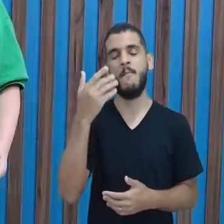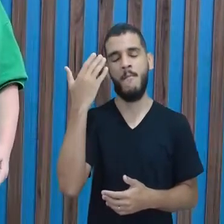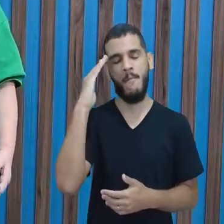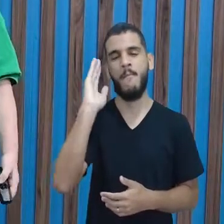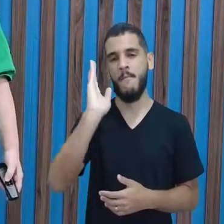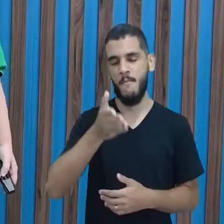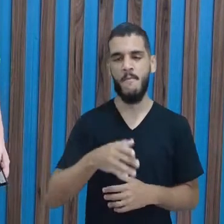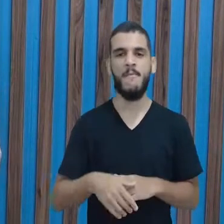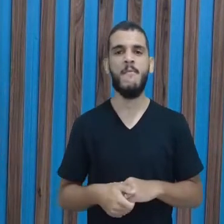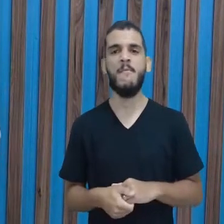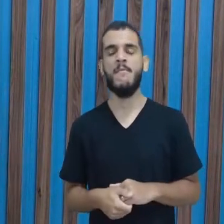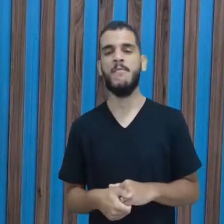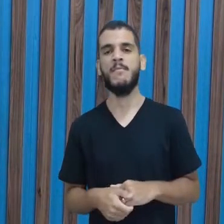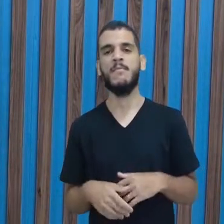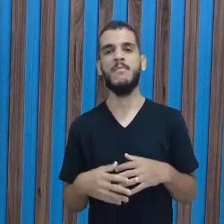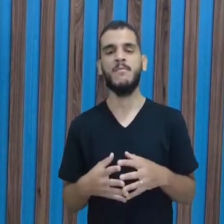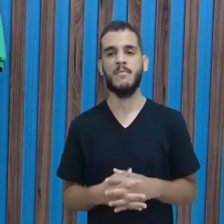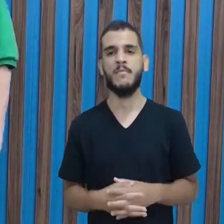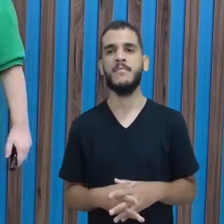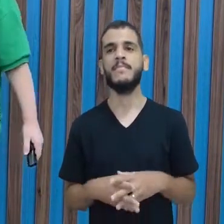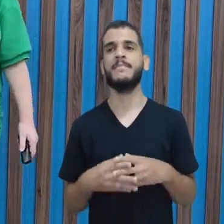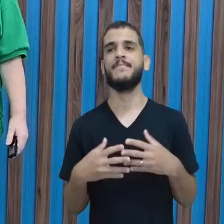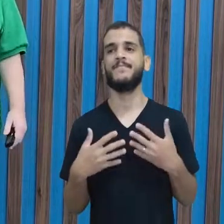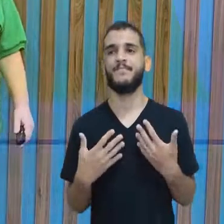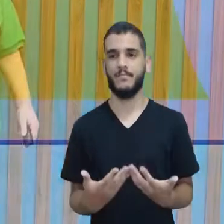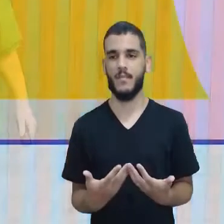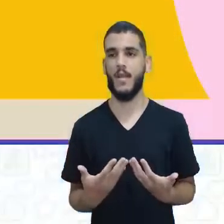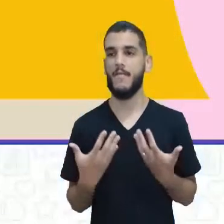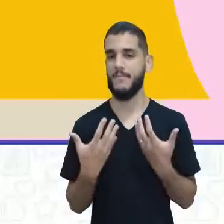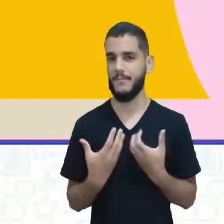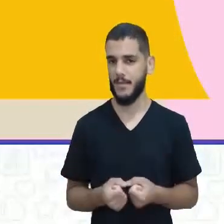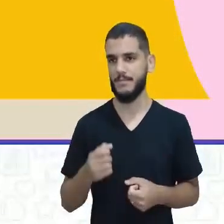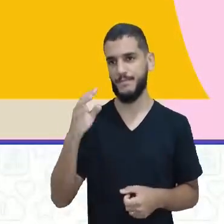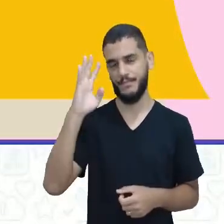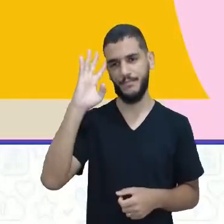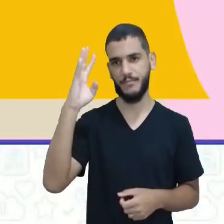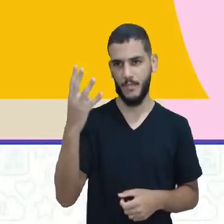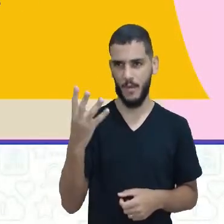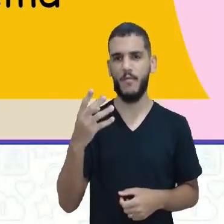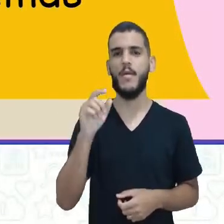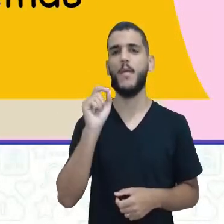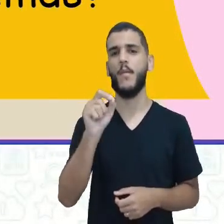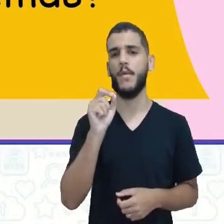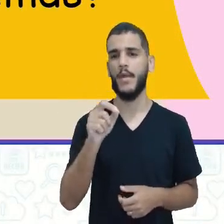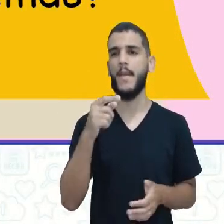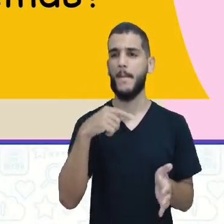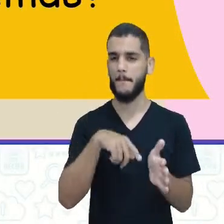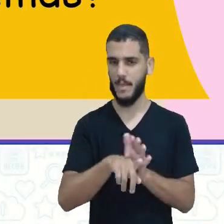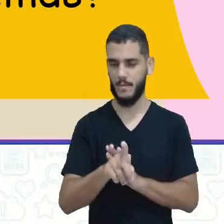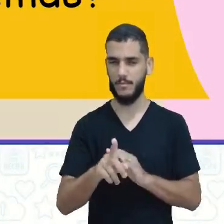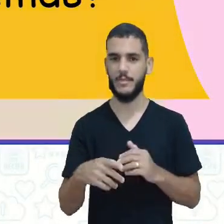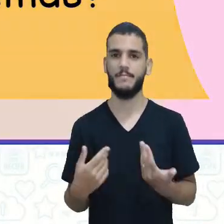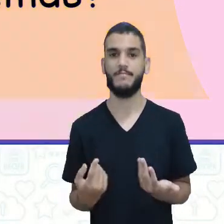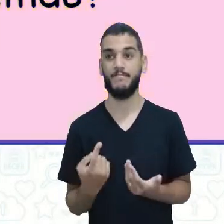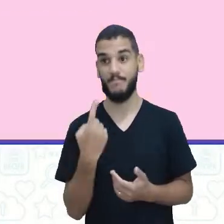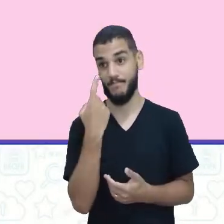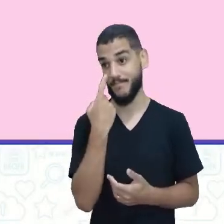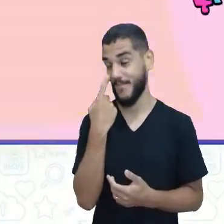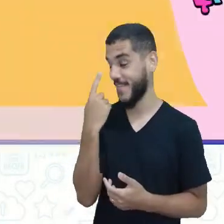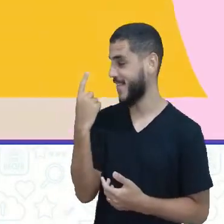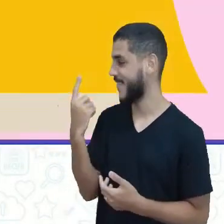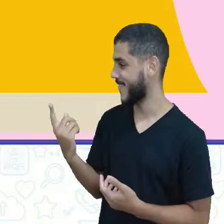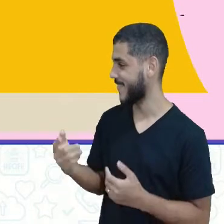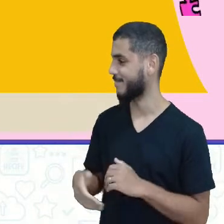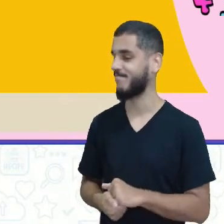para vocês, né? Então, vamos agora resolver problemas. O que é que vocês